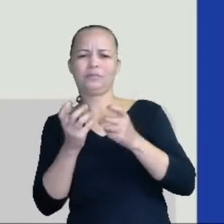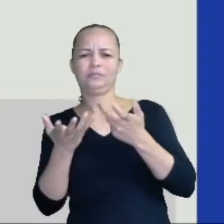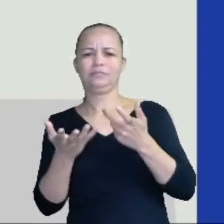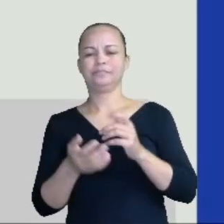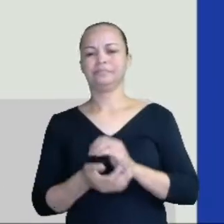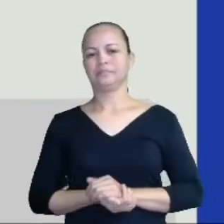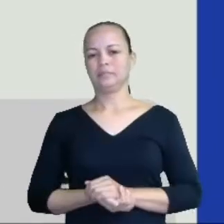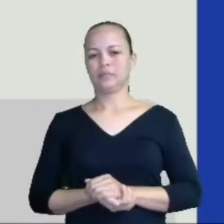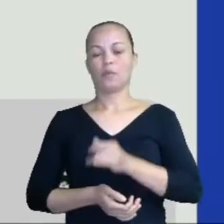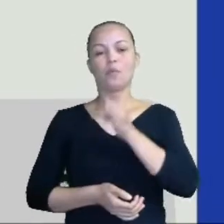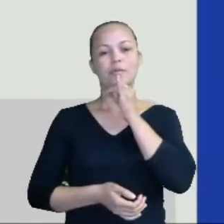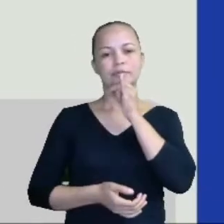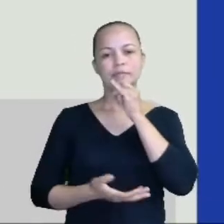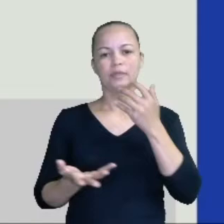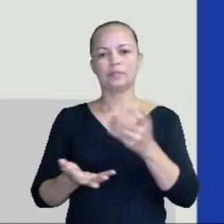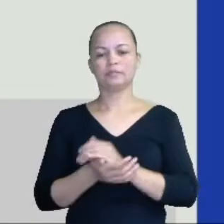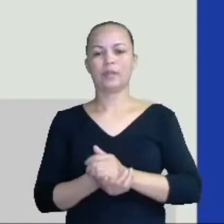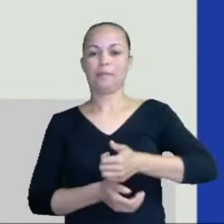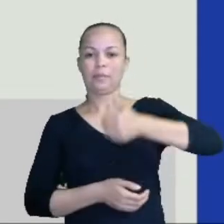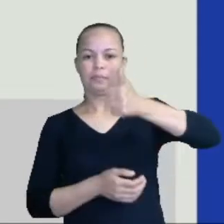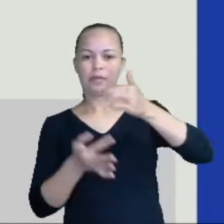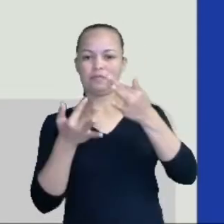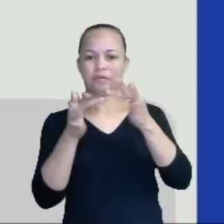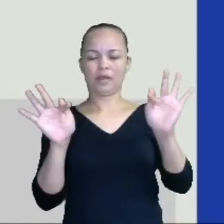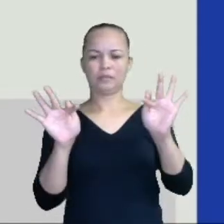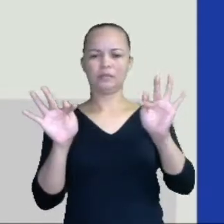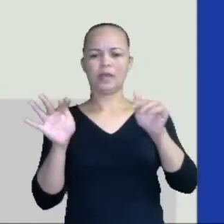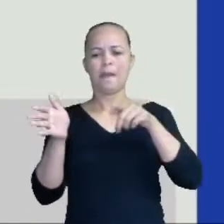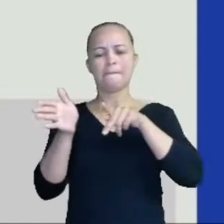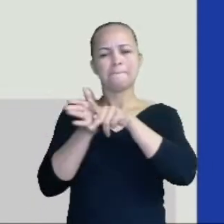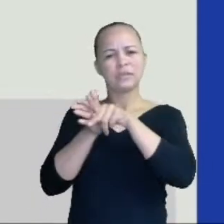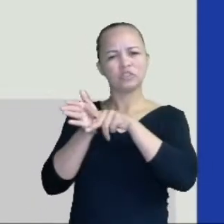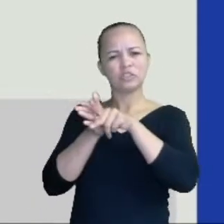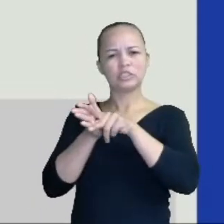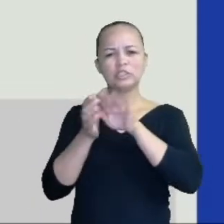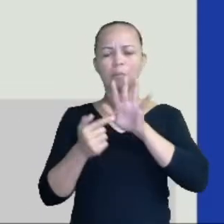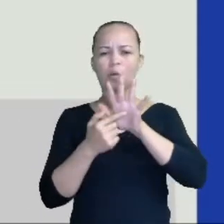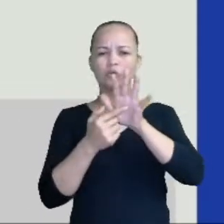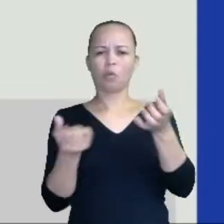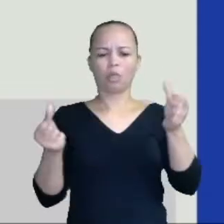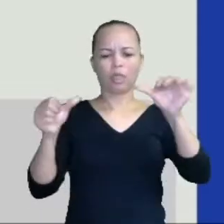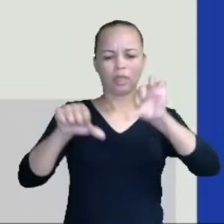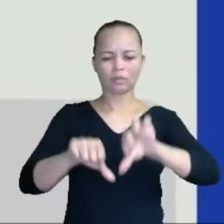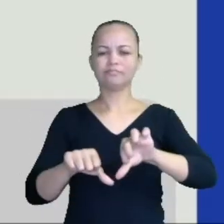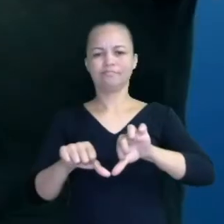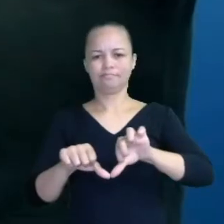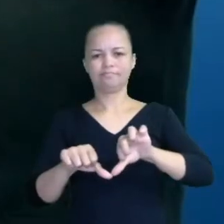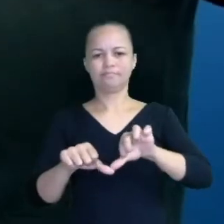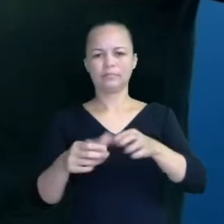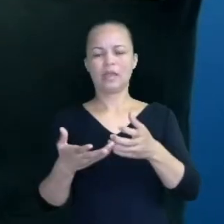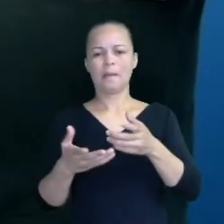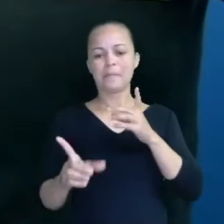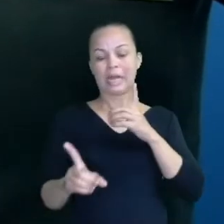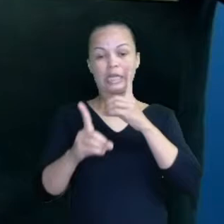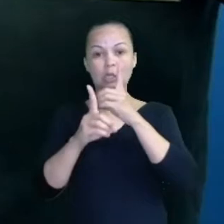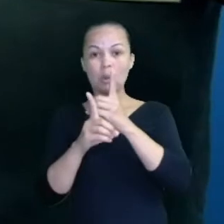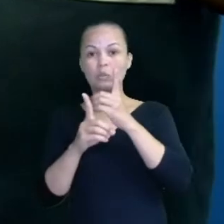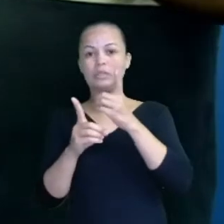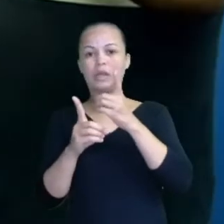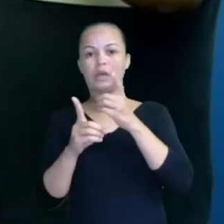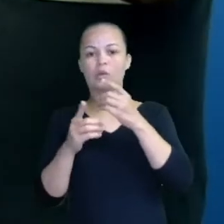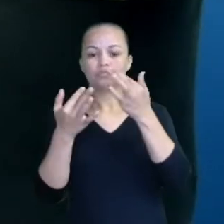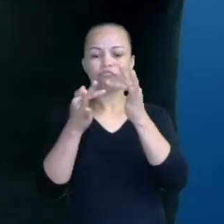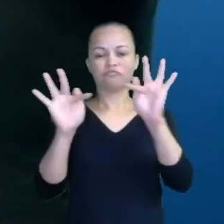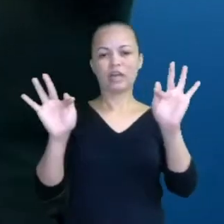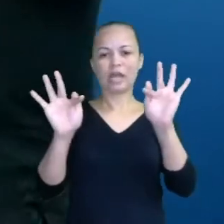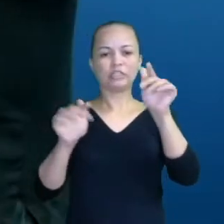exemplos. A primeira frase, a pesquisa mostrou dados negativos. Para eu encontrar o sujeito de uma